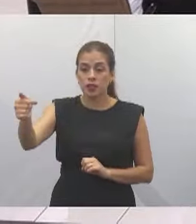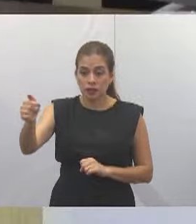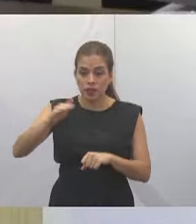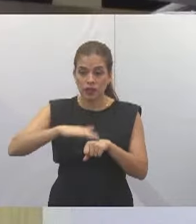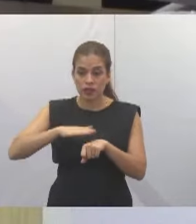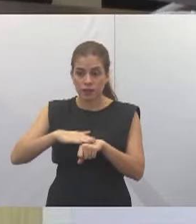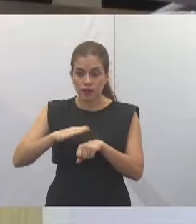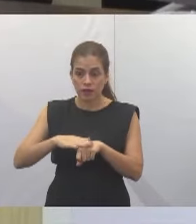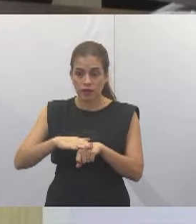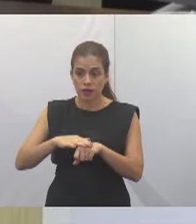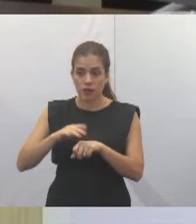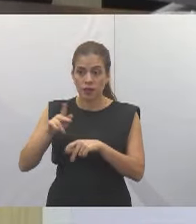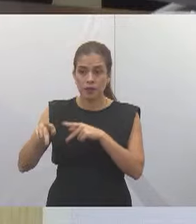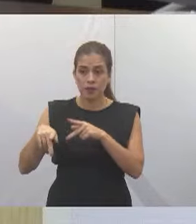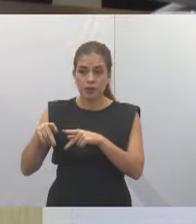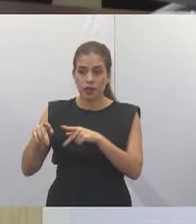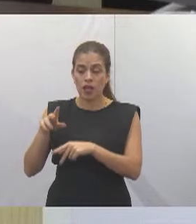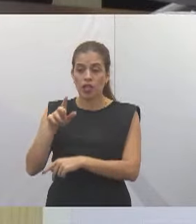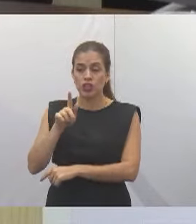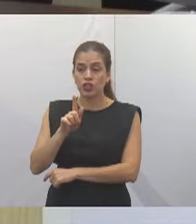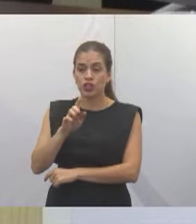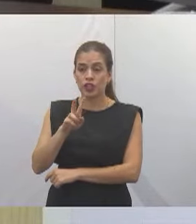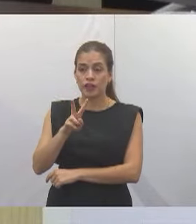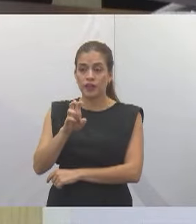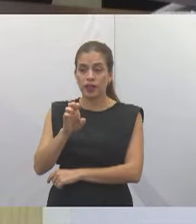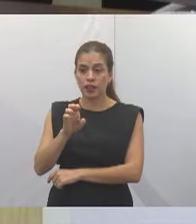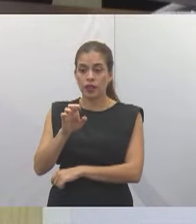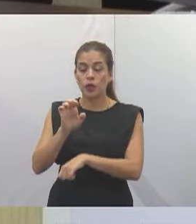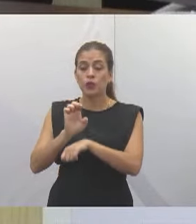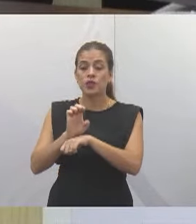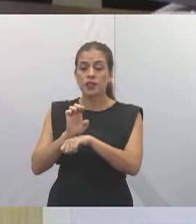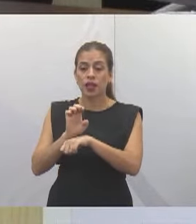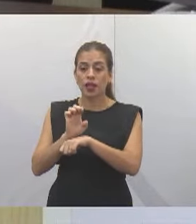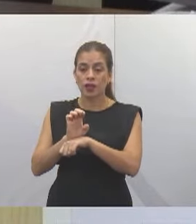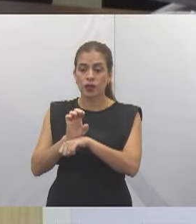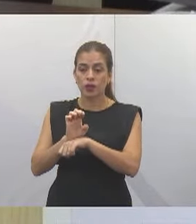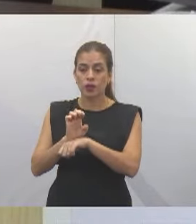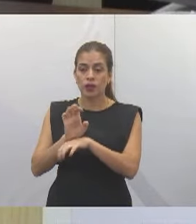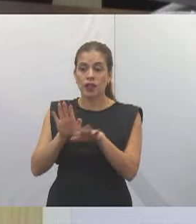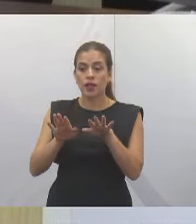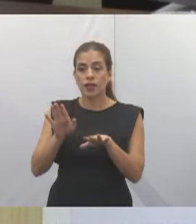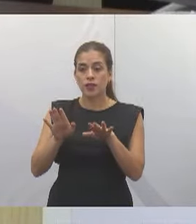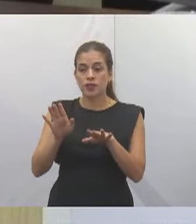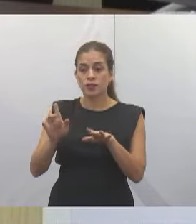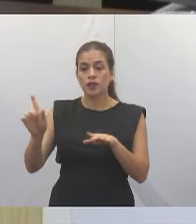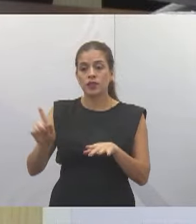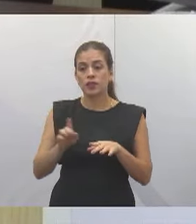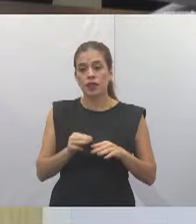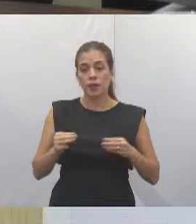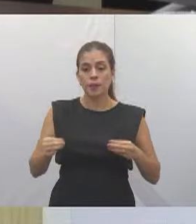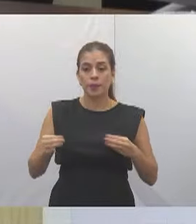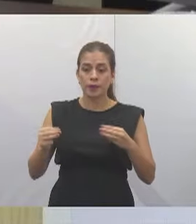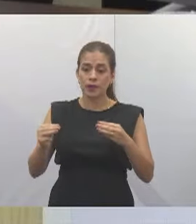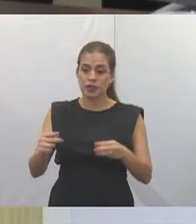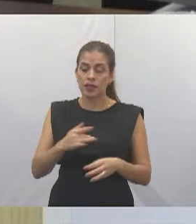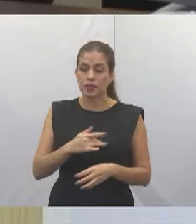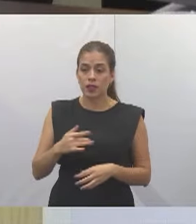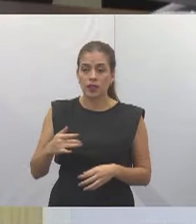fazer para o pessoal da Luciana é a GVE. Então, é o Estado. Às vezes, chega a vir coisa do Ministério. O